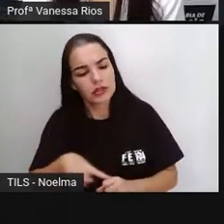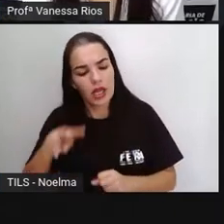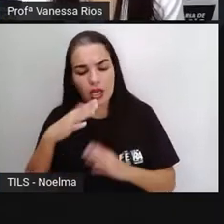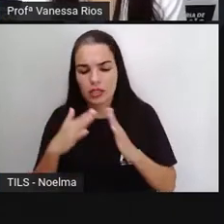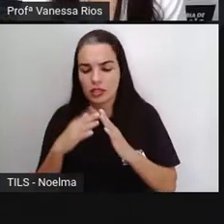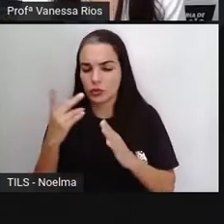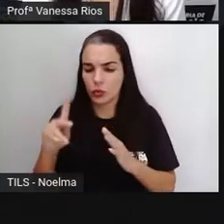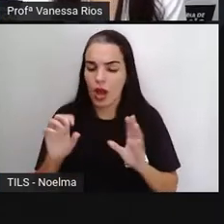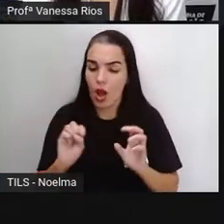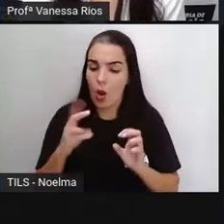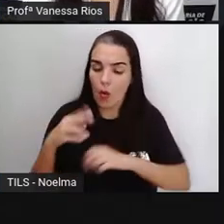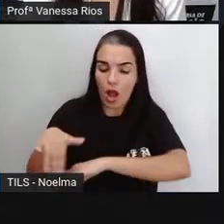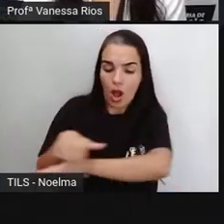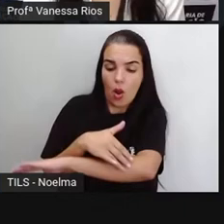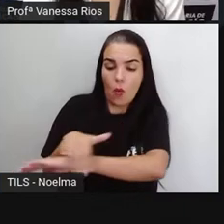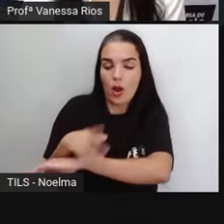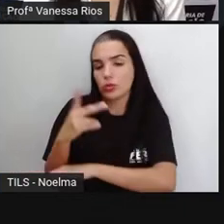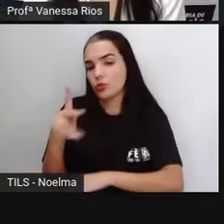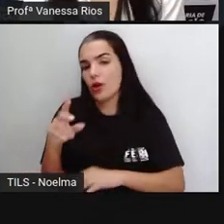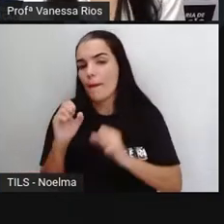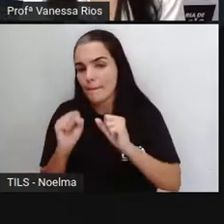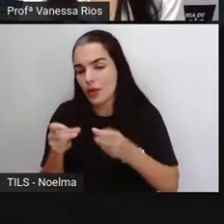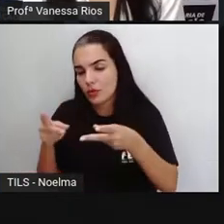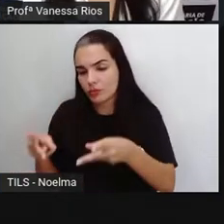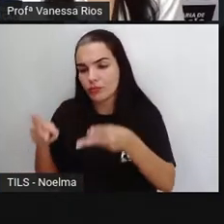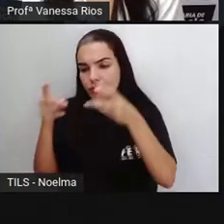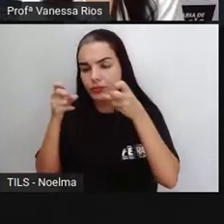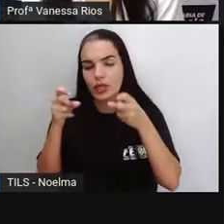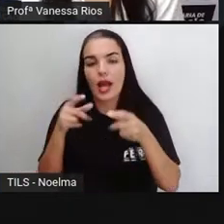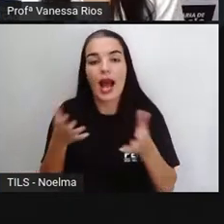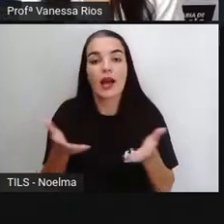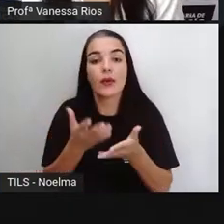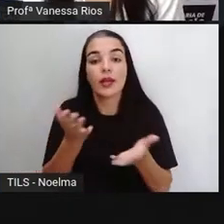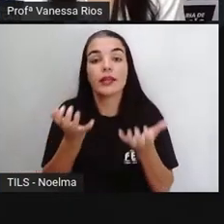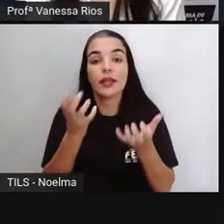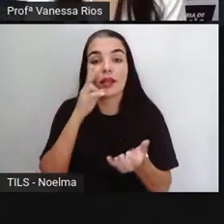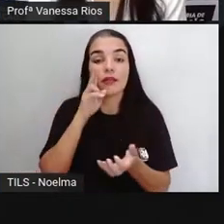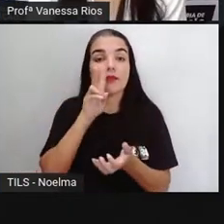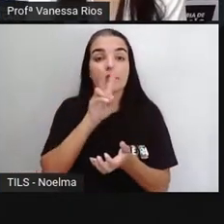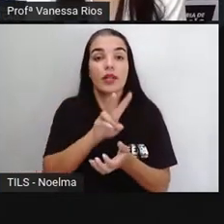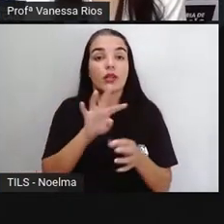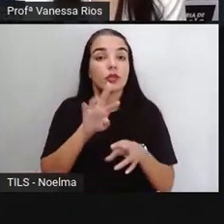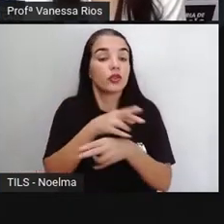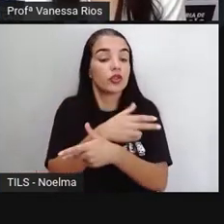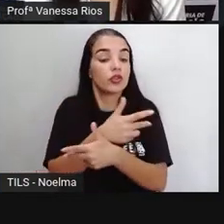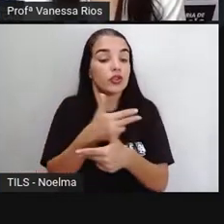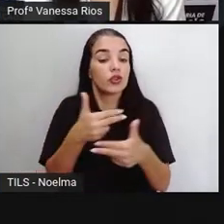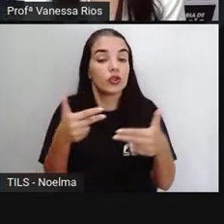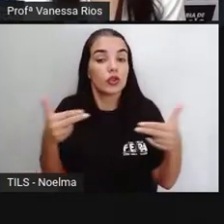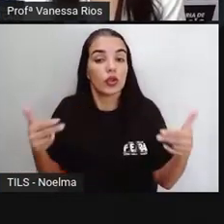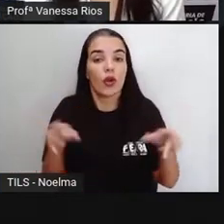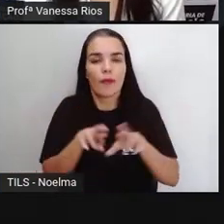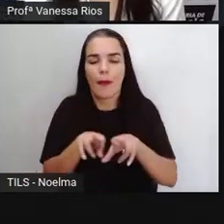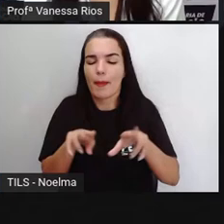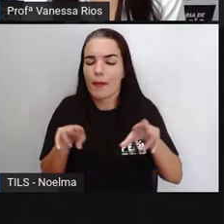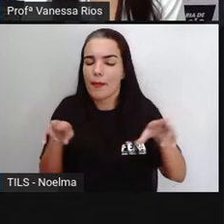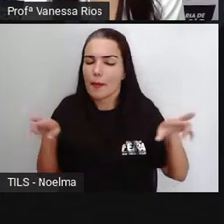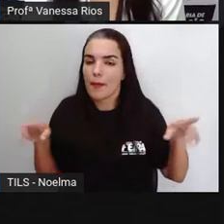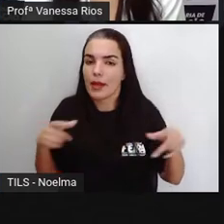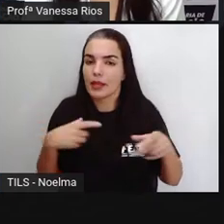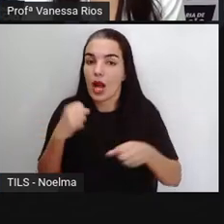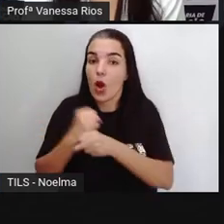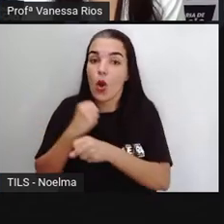rua. A Pró gostaria que você observasse agora os materiais e toda a sua diversidade na